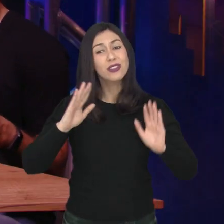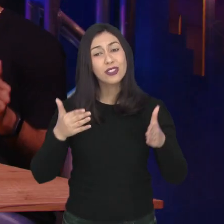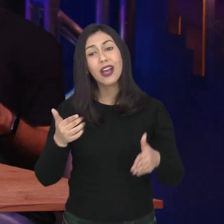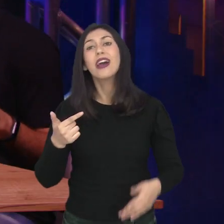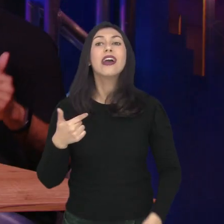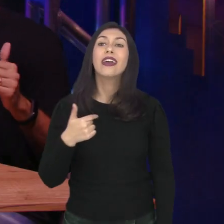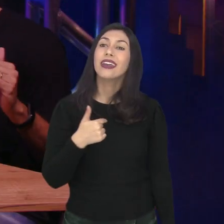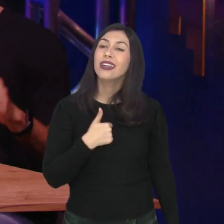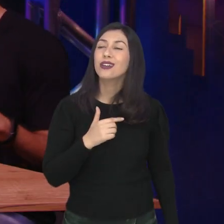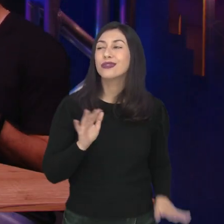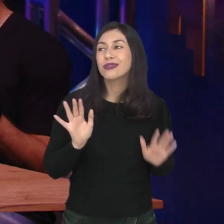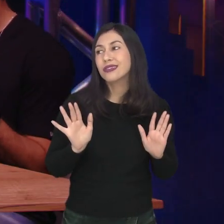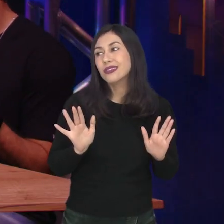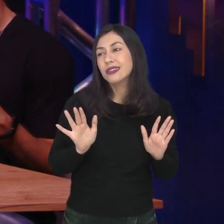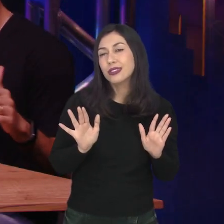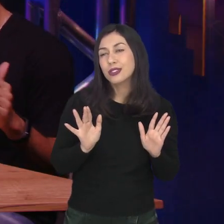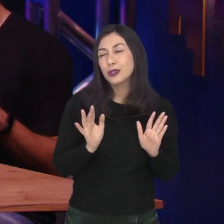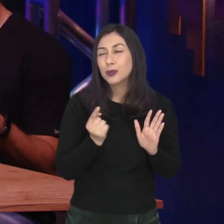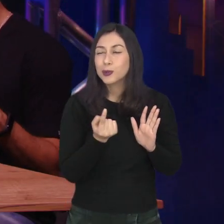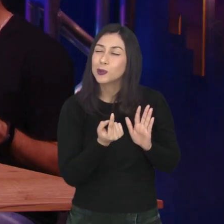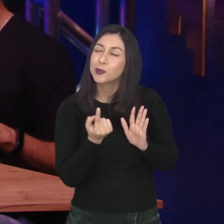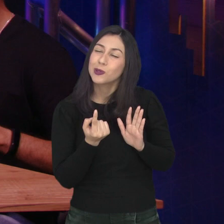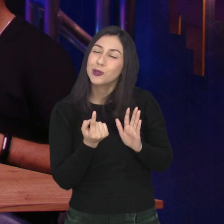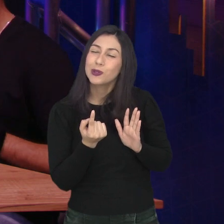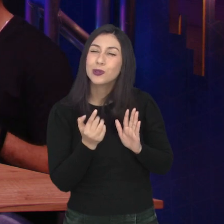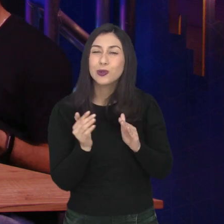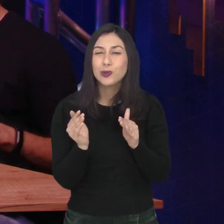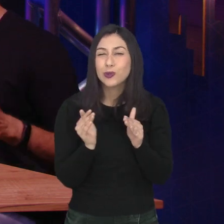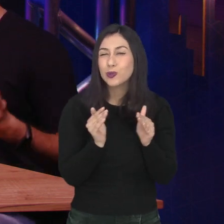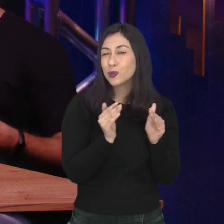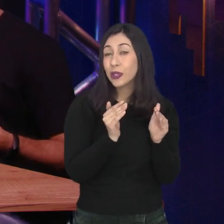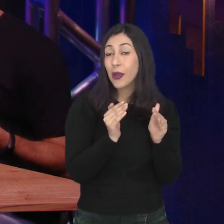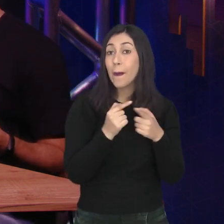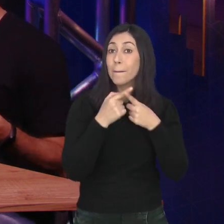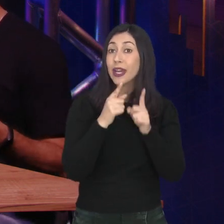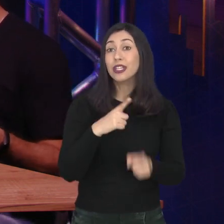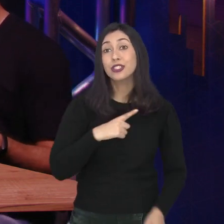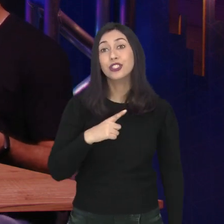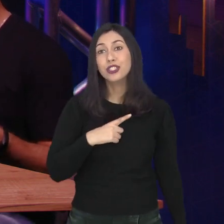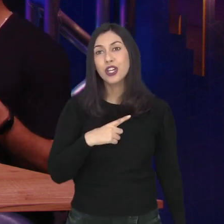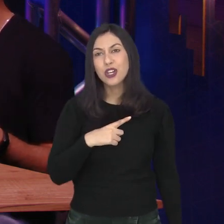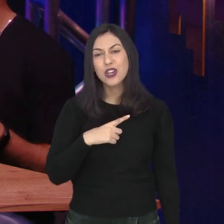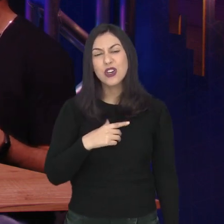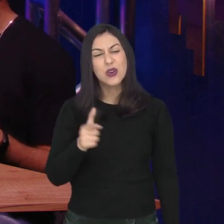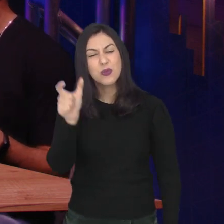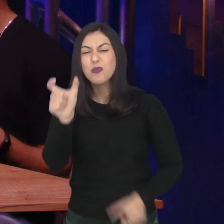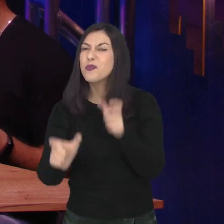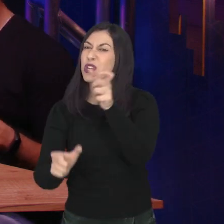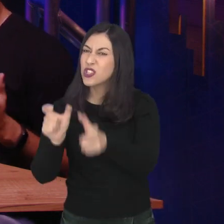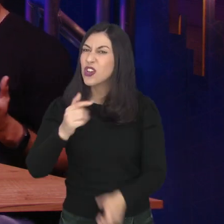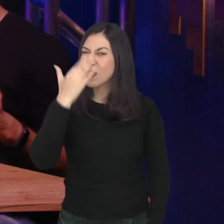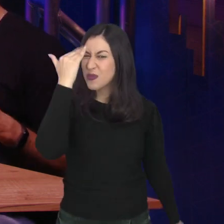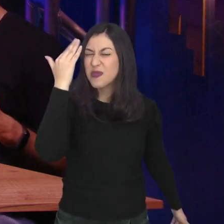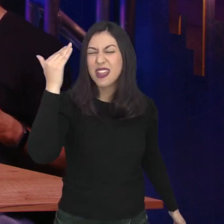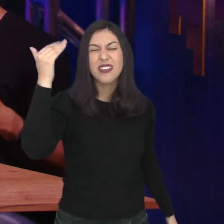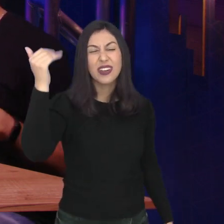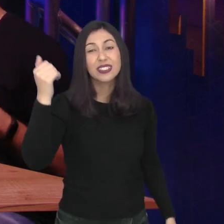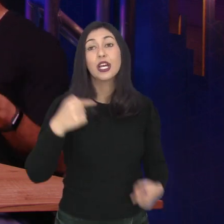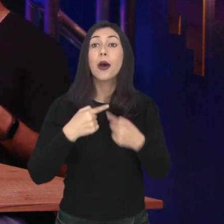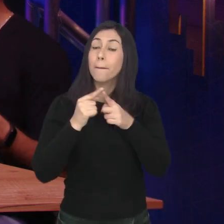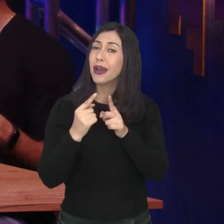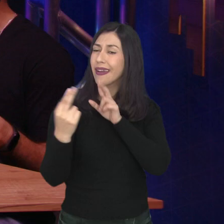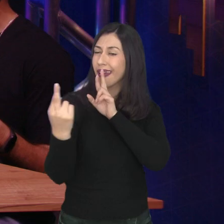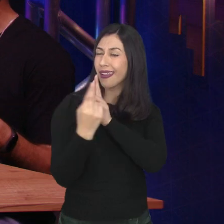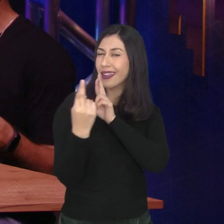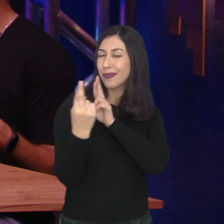isso. Tipo, eu era o carinha mais no canto lá da minha sala, e tinha uns caras que era super popular, mas que, tipo,